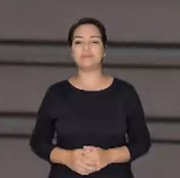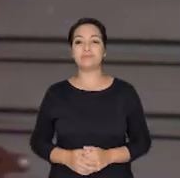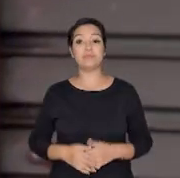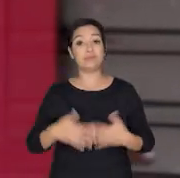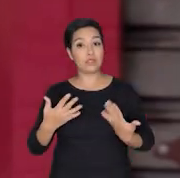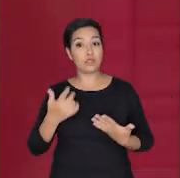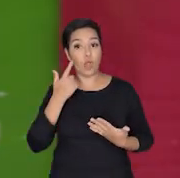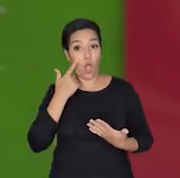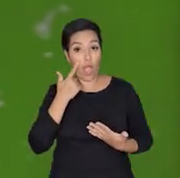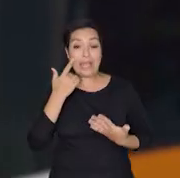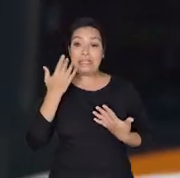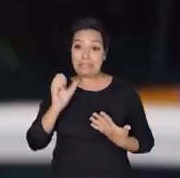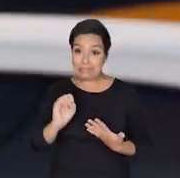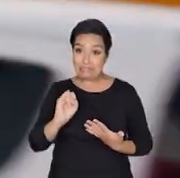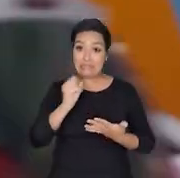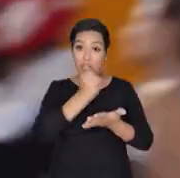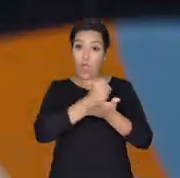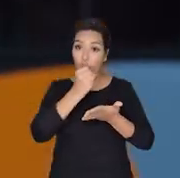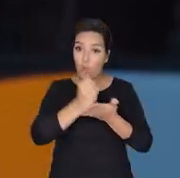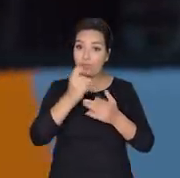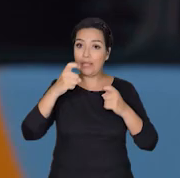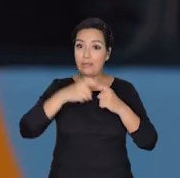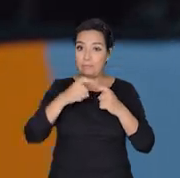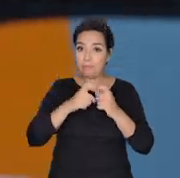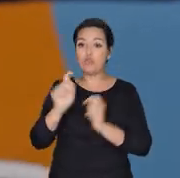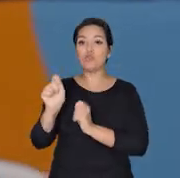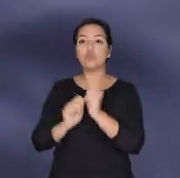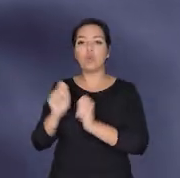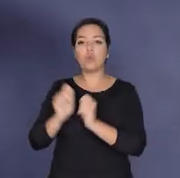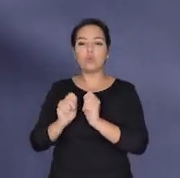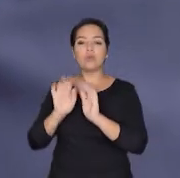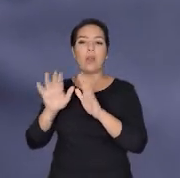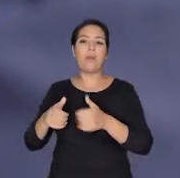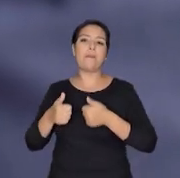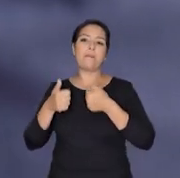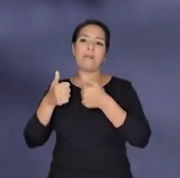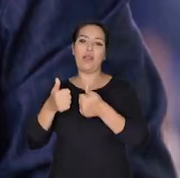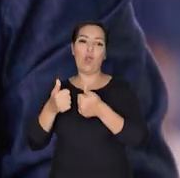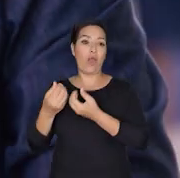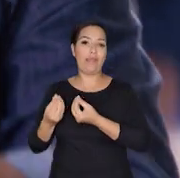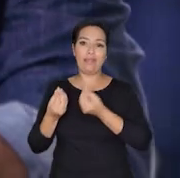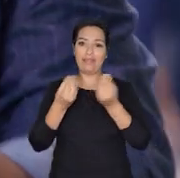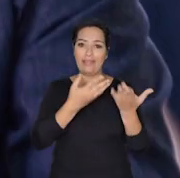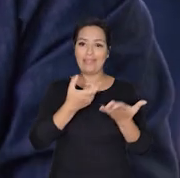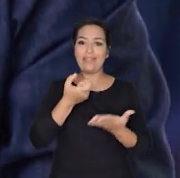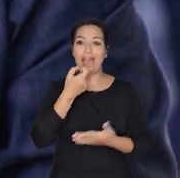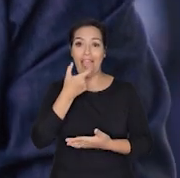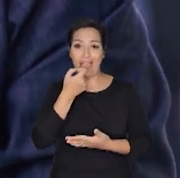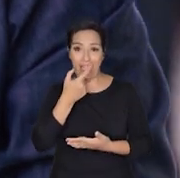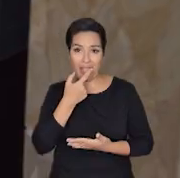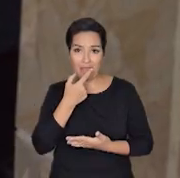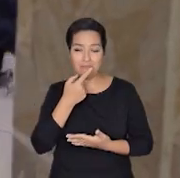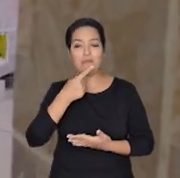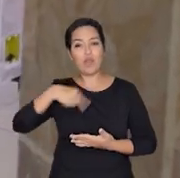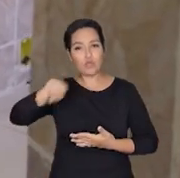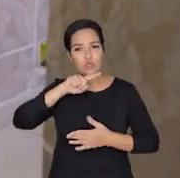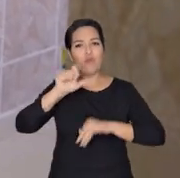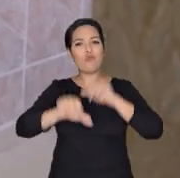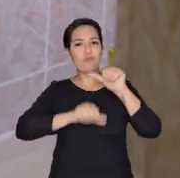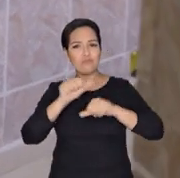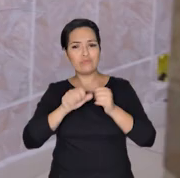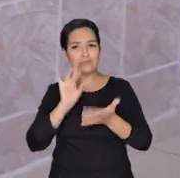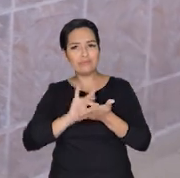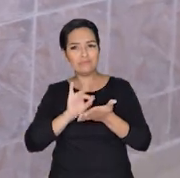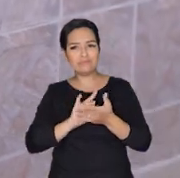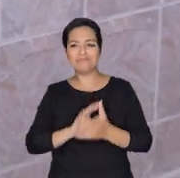Zaira, olha, se a gente contrata médico, controla melhor os leitos e faz o remédio chegar, a gente vai virar essa página. Seja